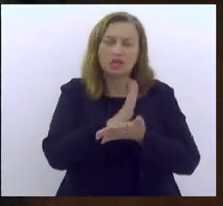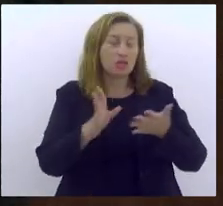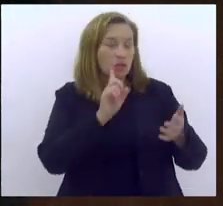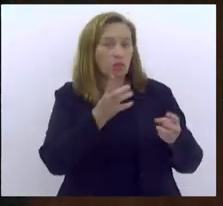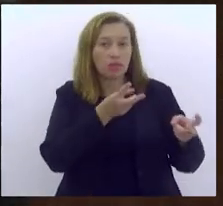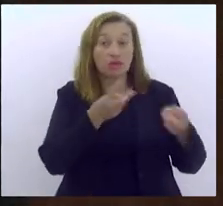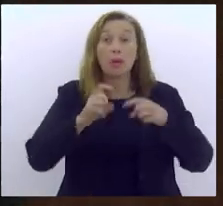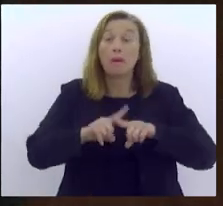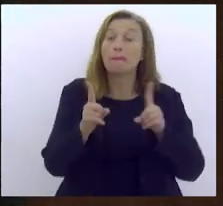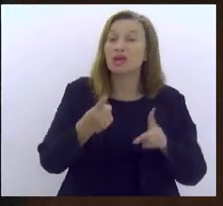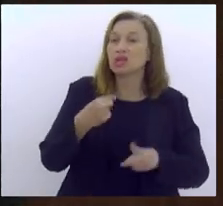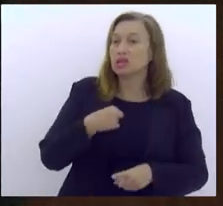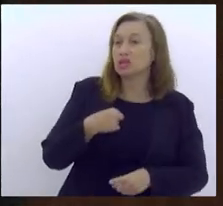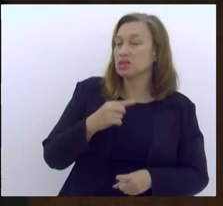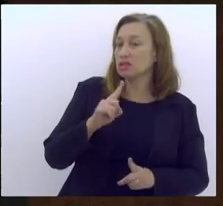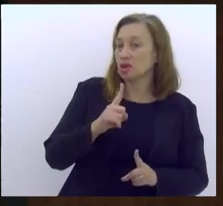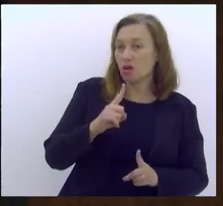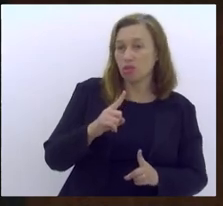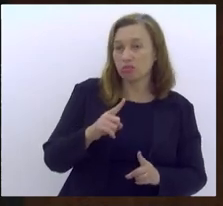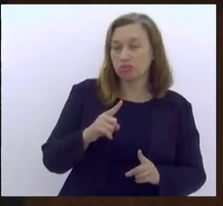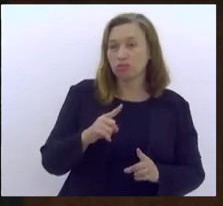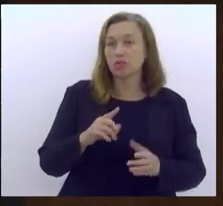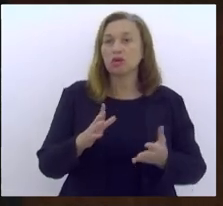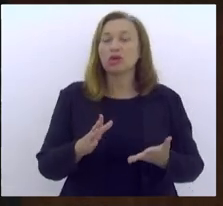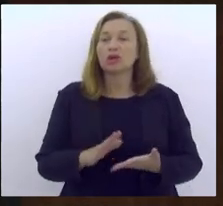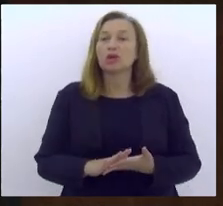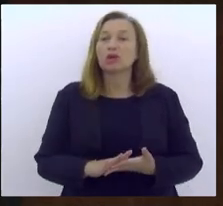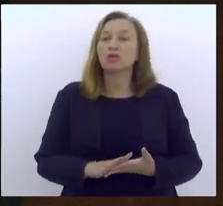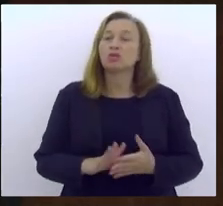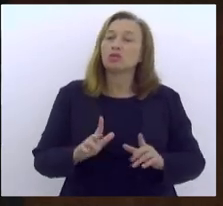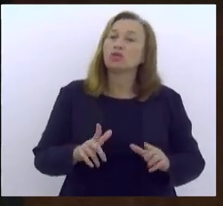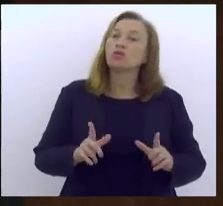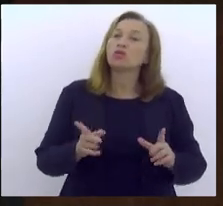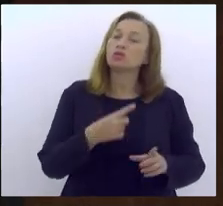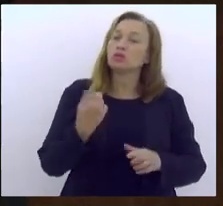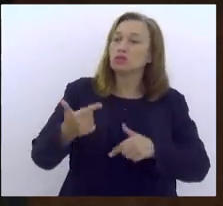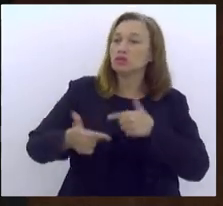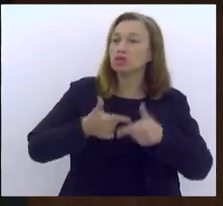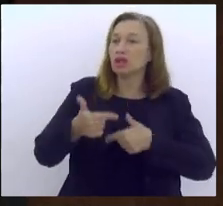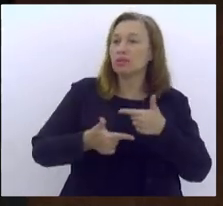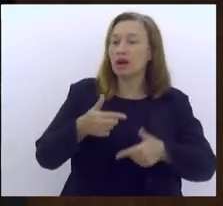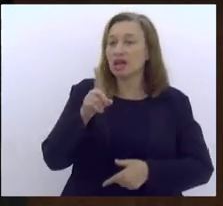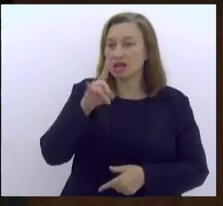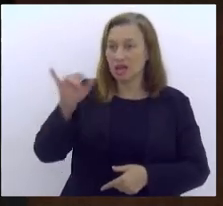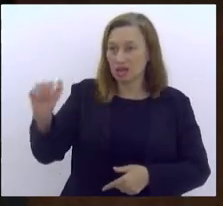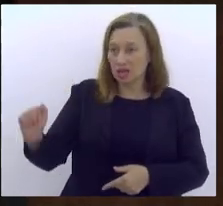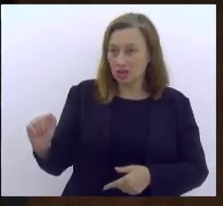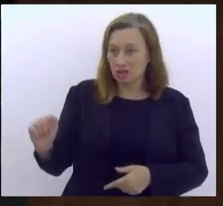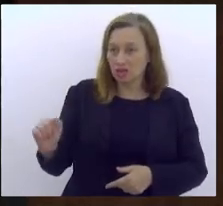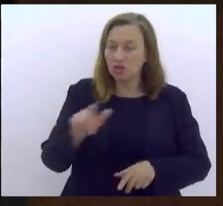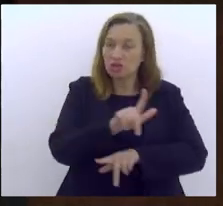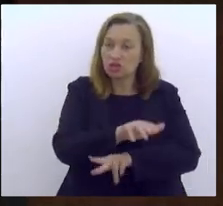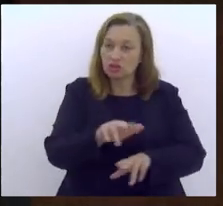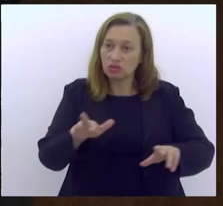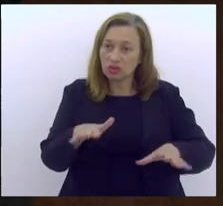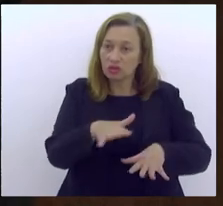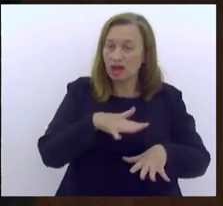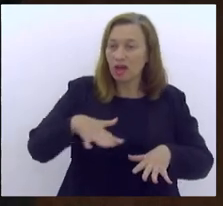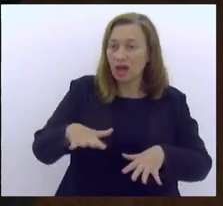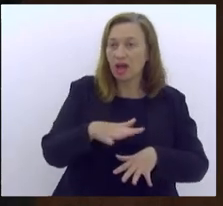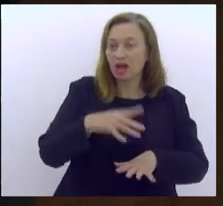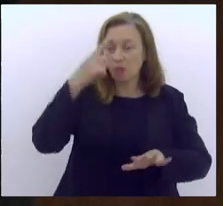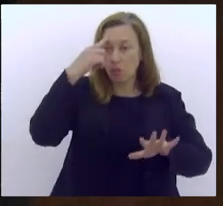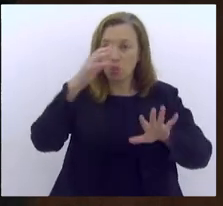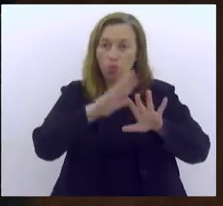percebe, mas não fui vítima disso, e eu espero que a nossa atuação conjunta, deputada Índia, de diferentes campos ideológicos,